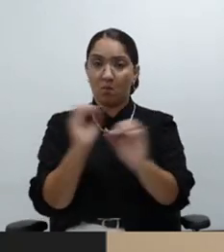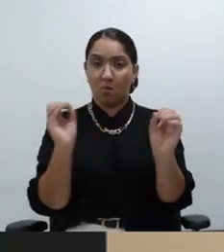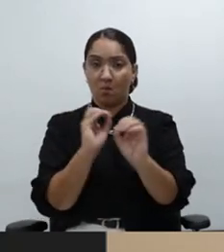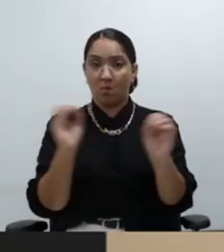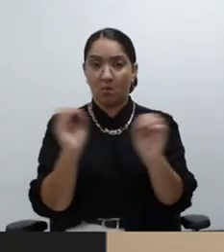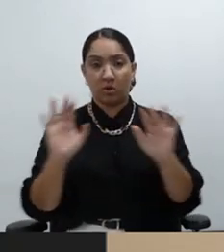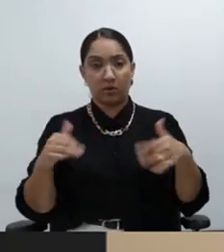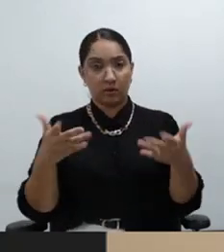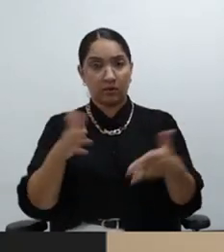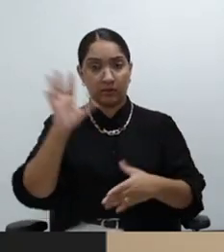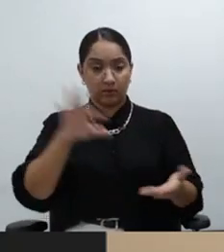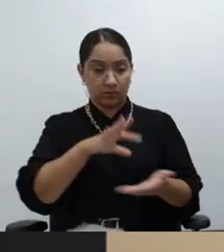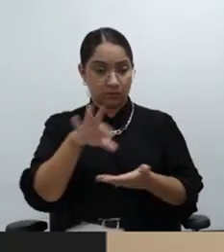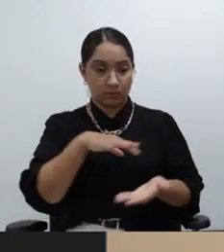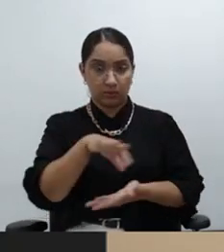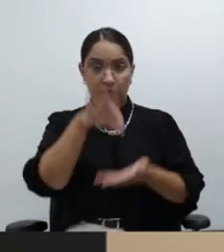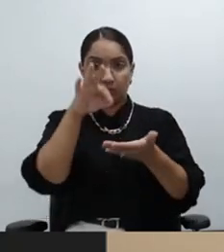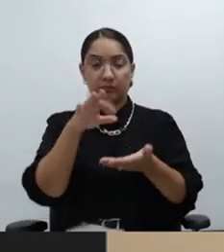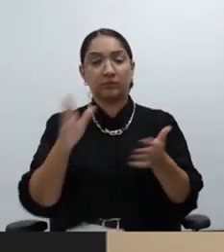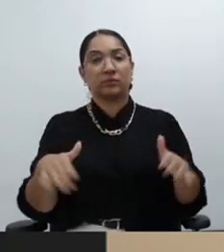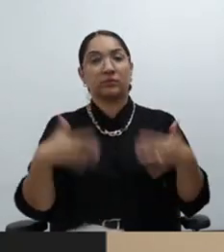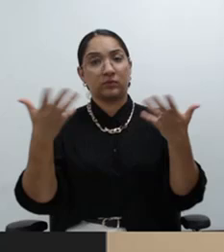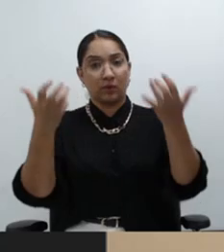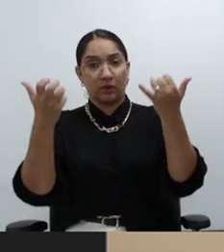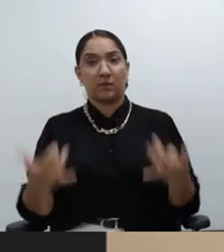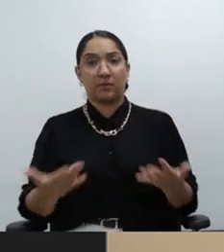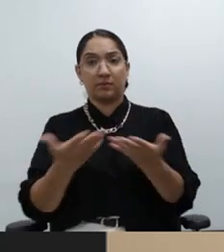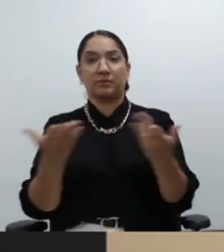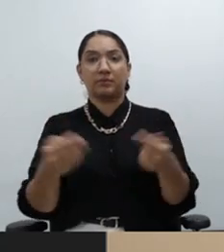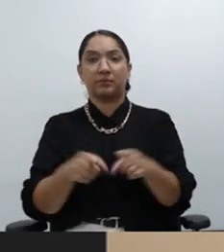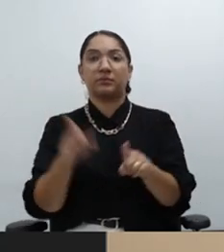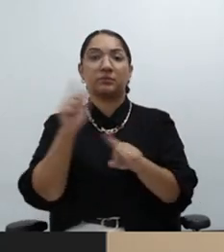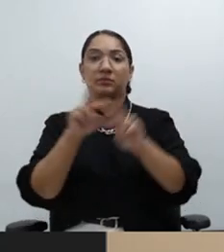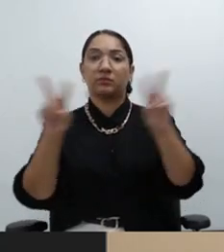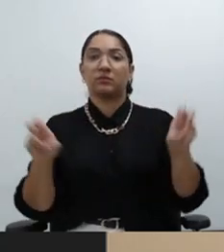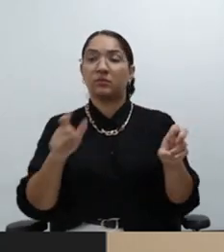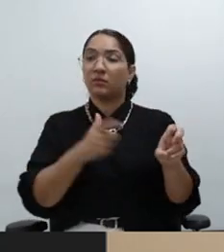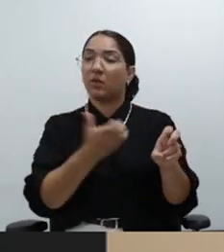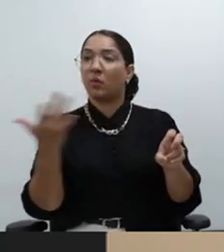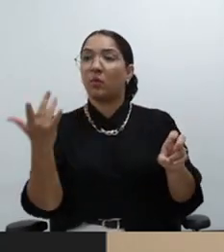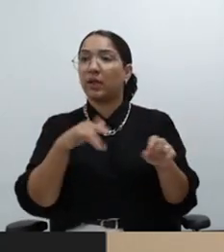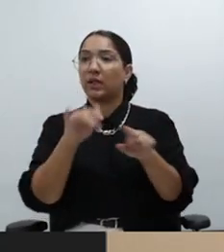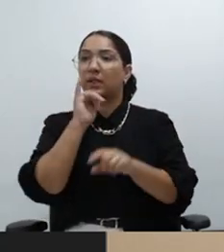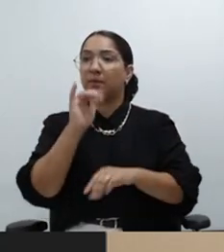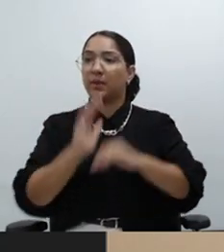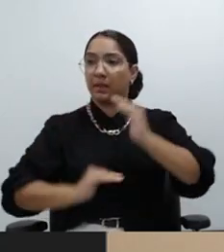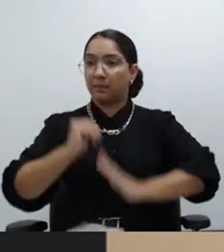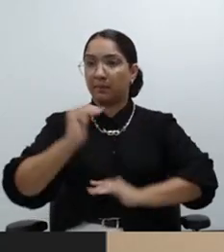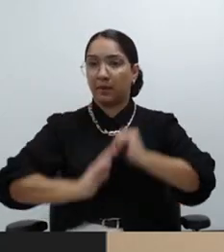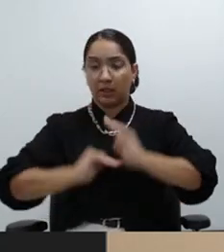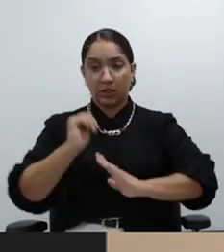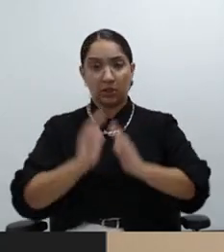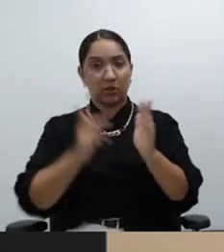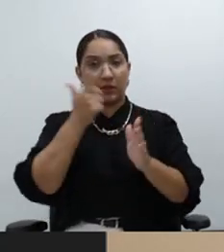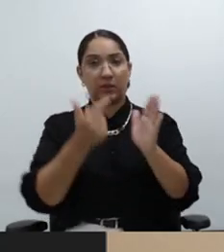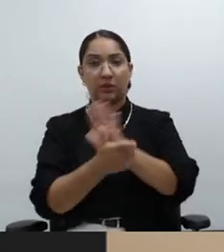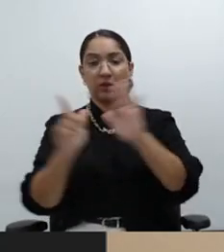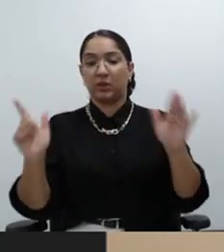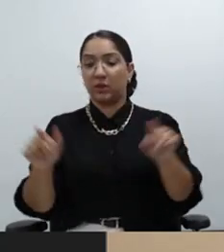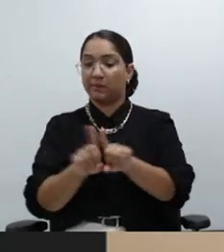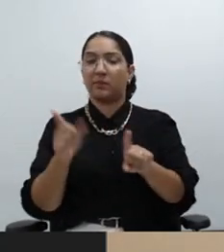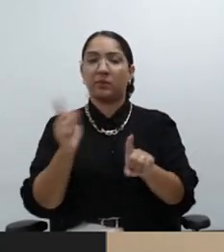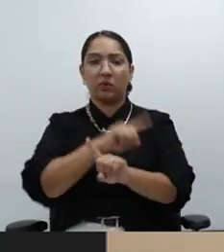aquela, peço esclarecimentos quanto aos atos, motivo pelo qual